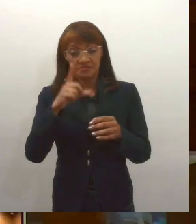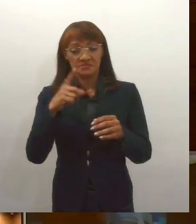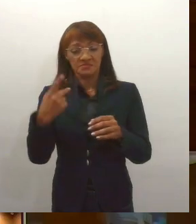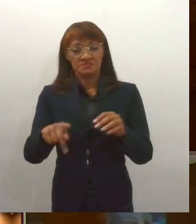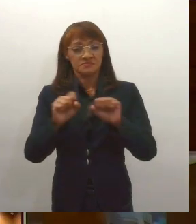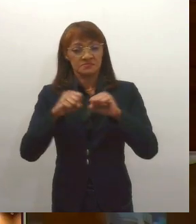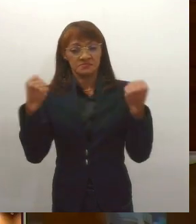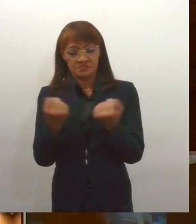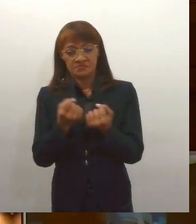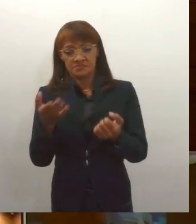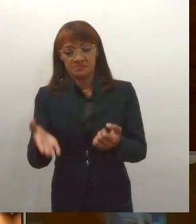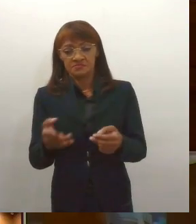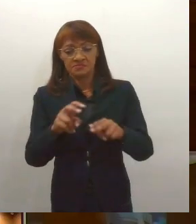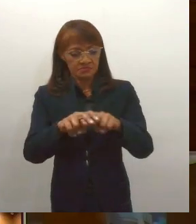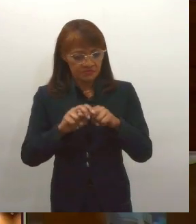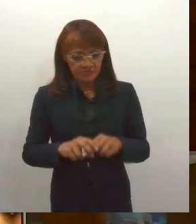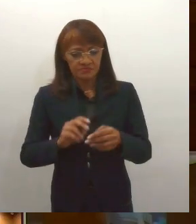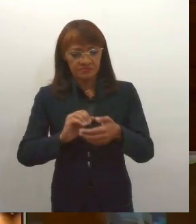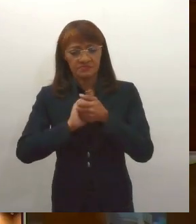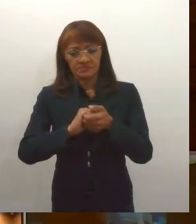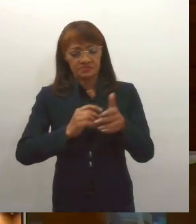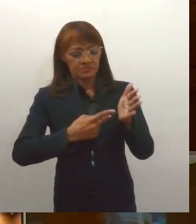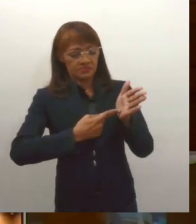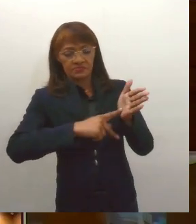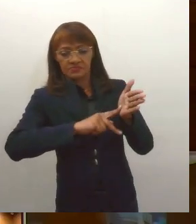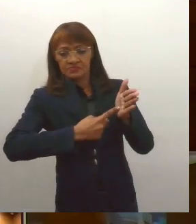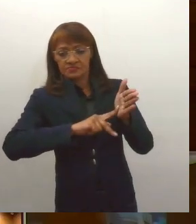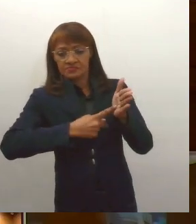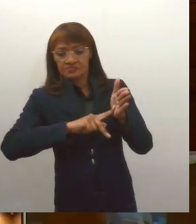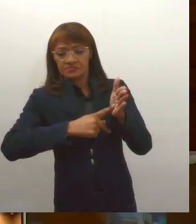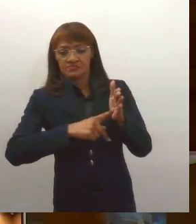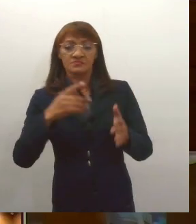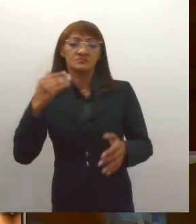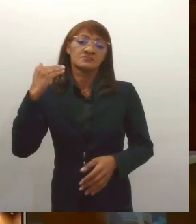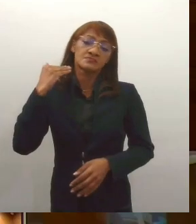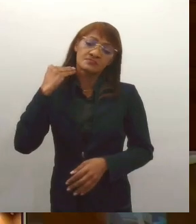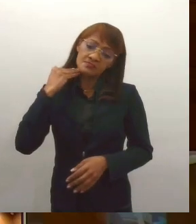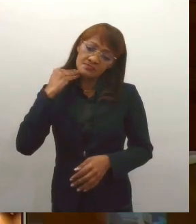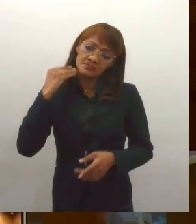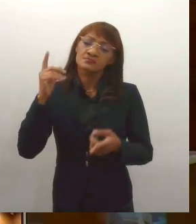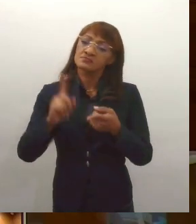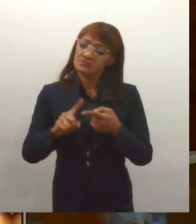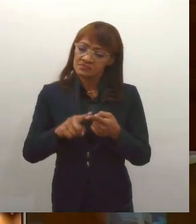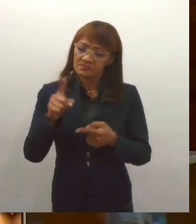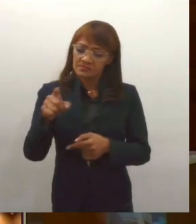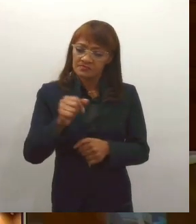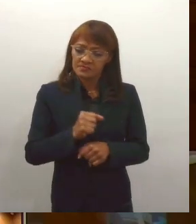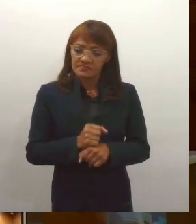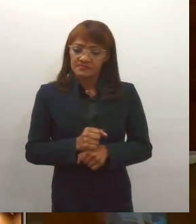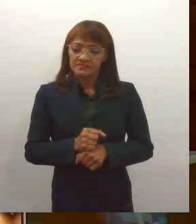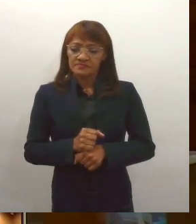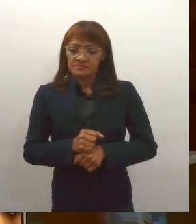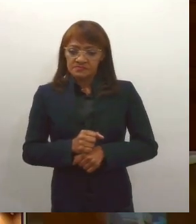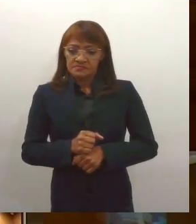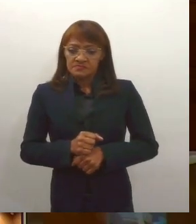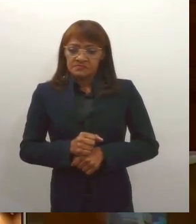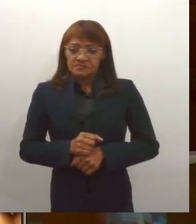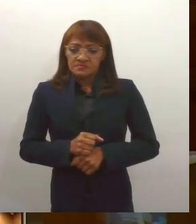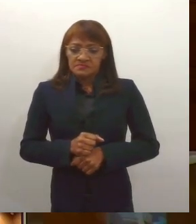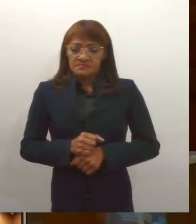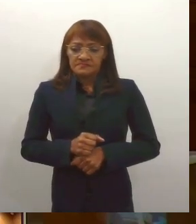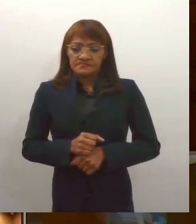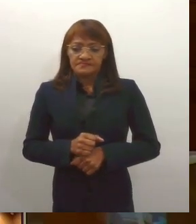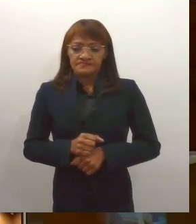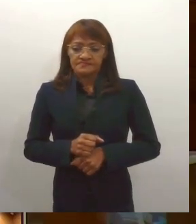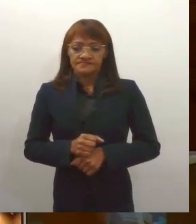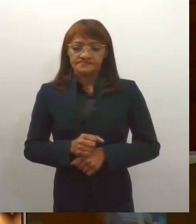dos dos bancados que também senhor presidente está com a iniciativa né criando setorial